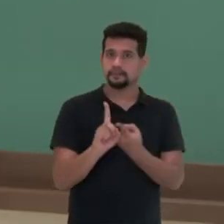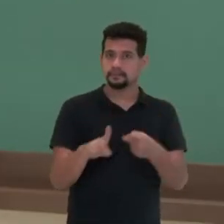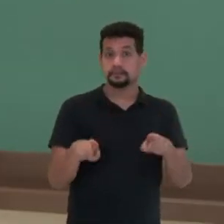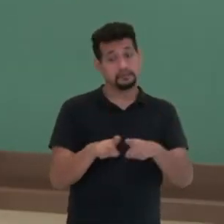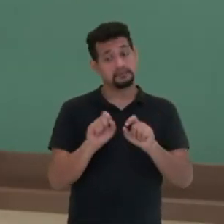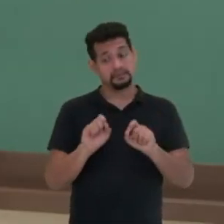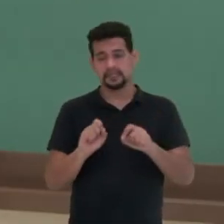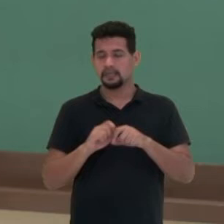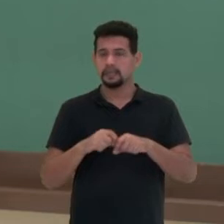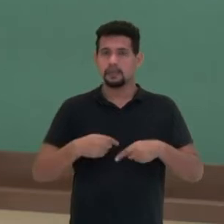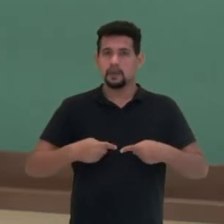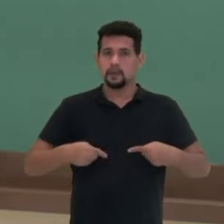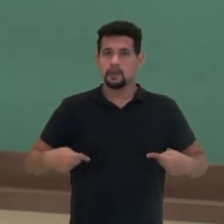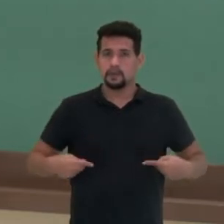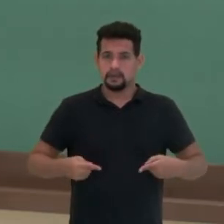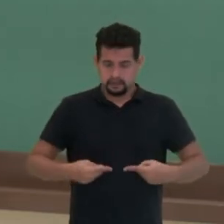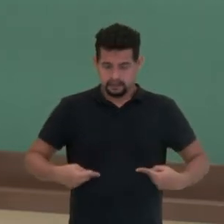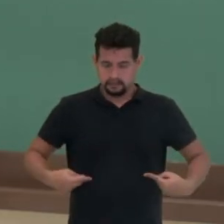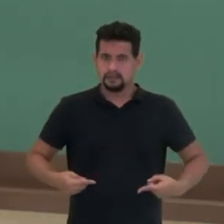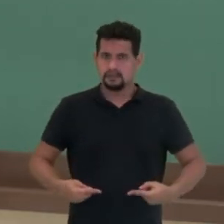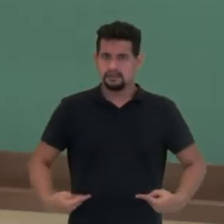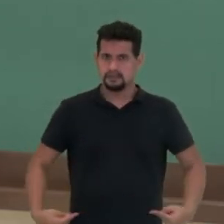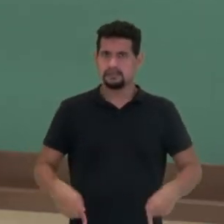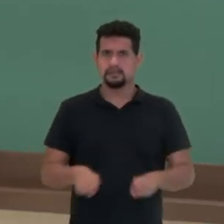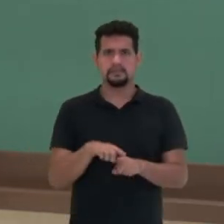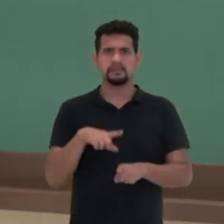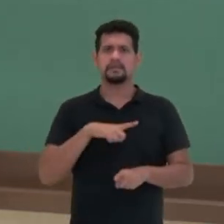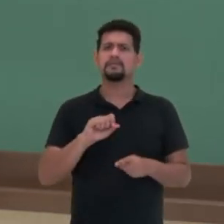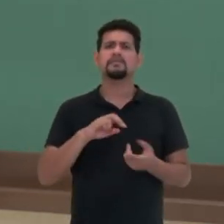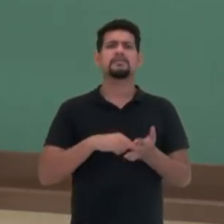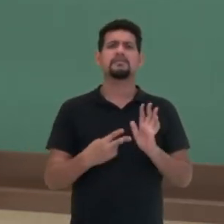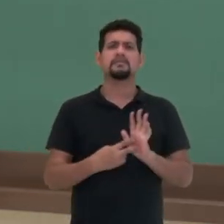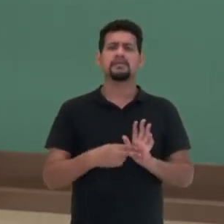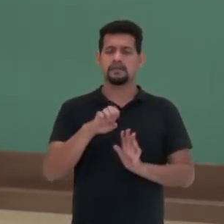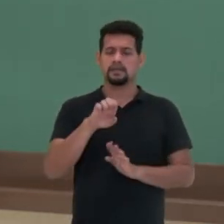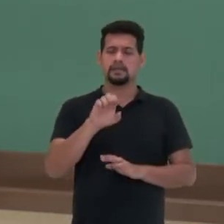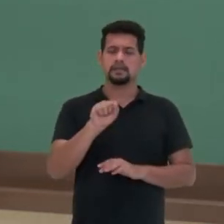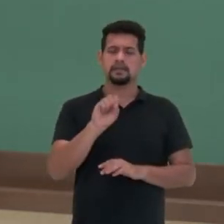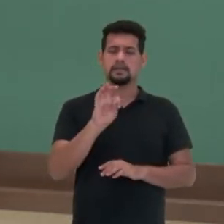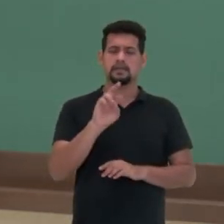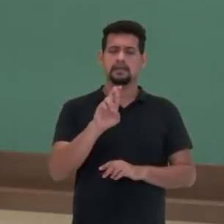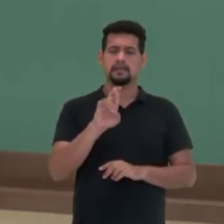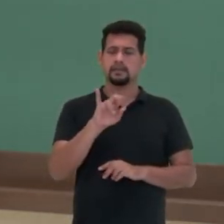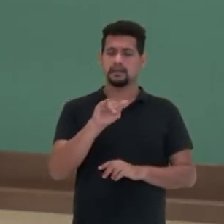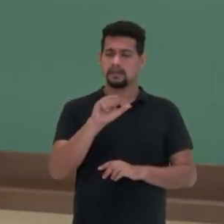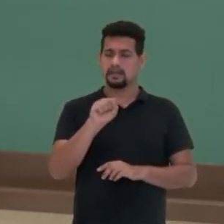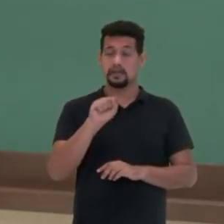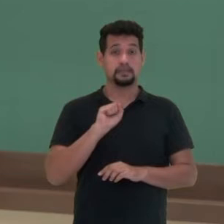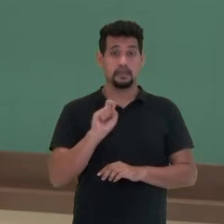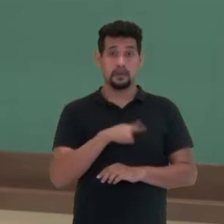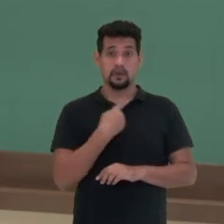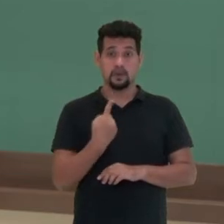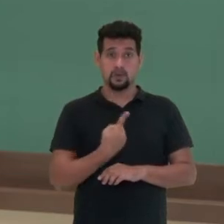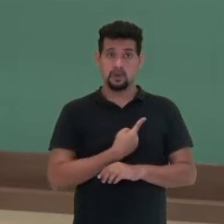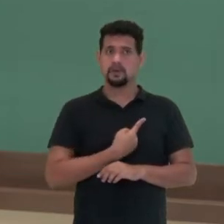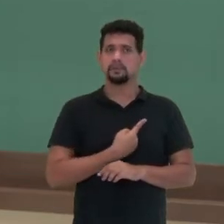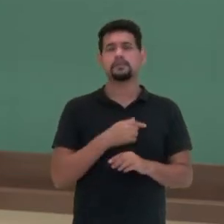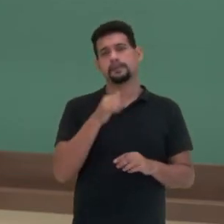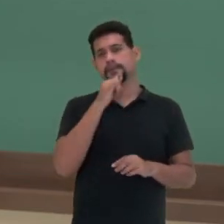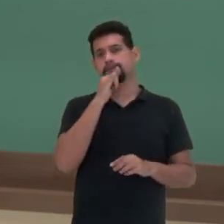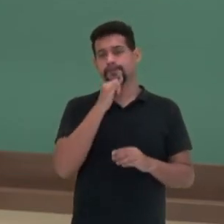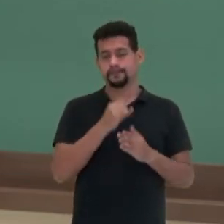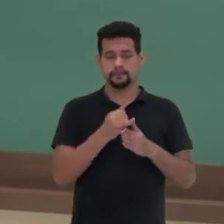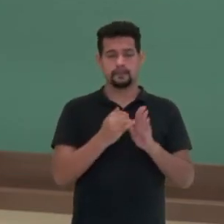ou as pessoas crescem muito rápido, também tem estrias. Então, o que é a estria? O nosso tecido conjuntivo que